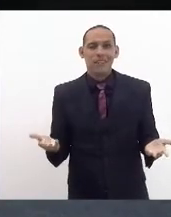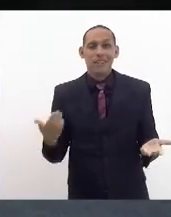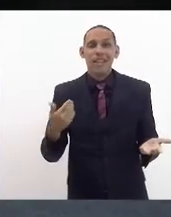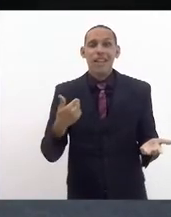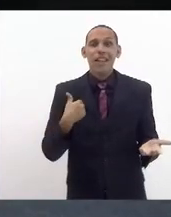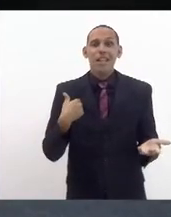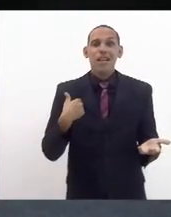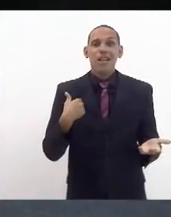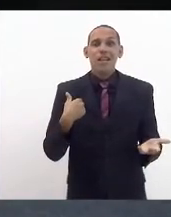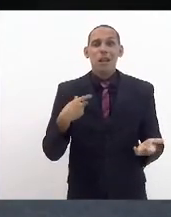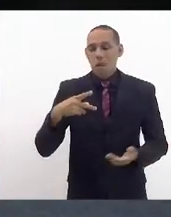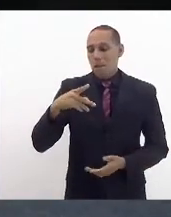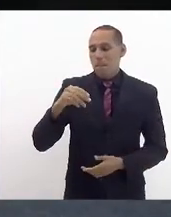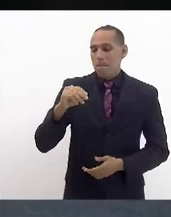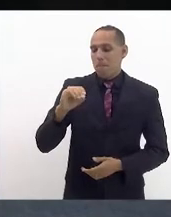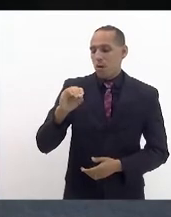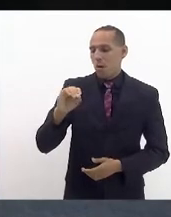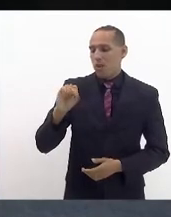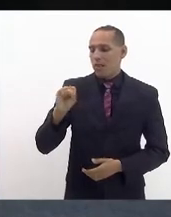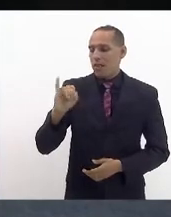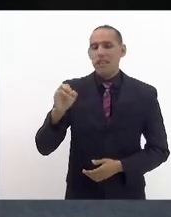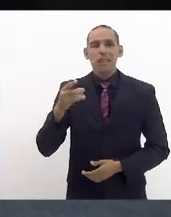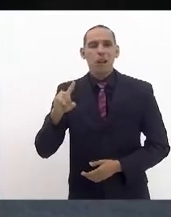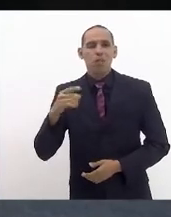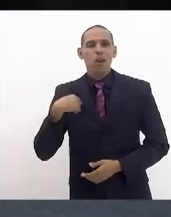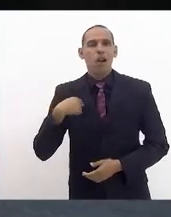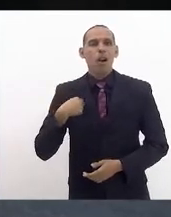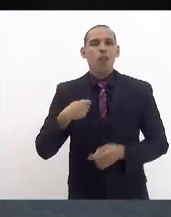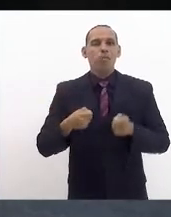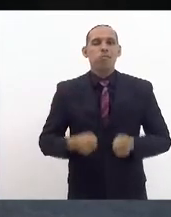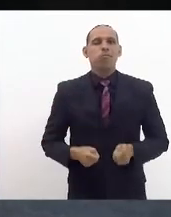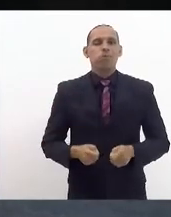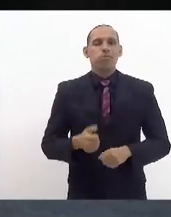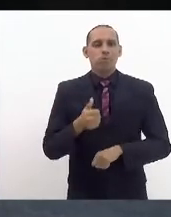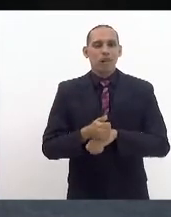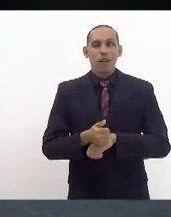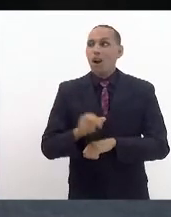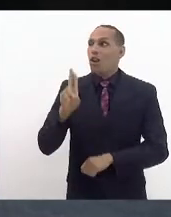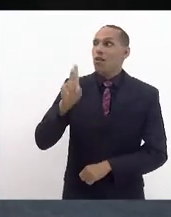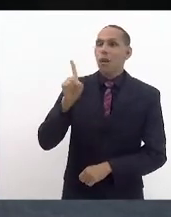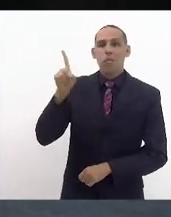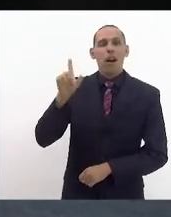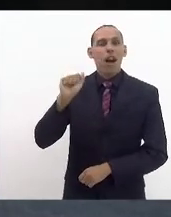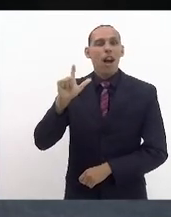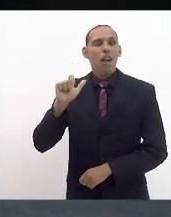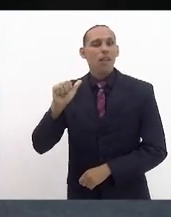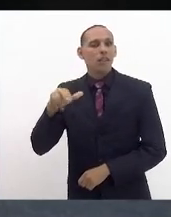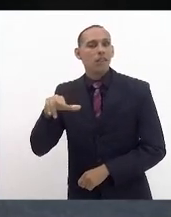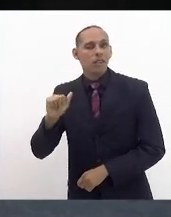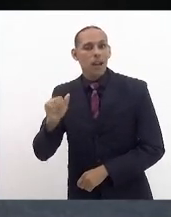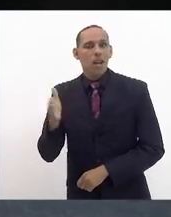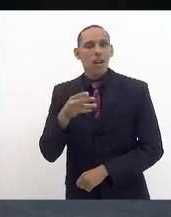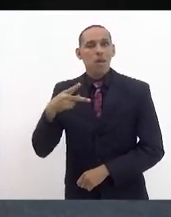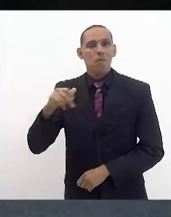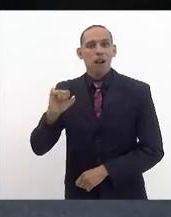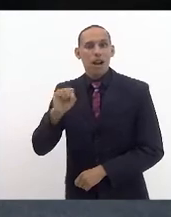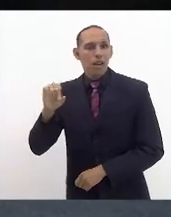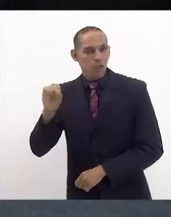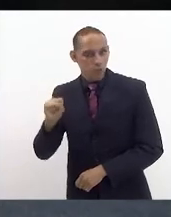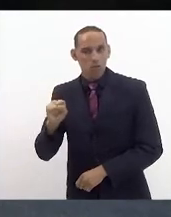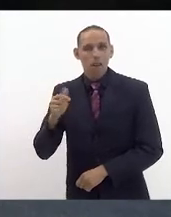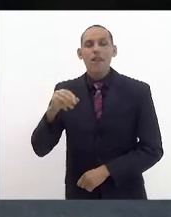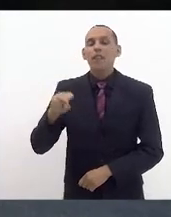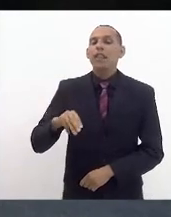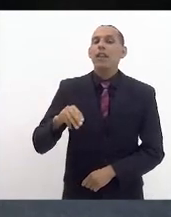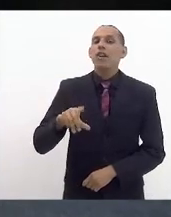sou posição. O nome que está ali é Alana Passos. Quem decide e quem escolhe as minhas